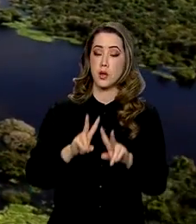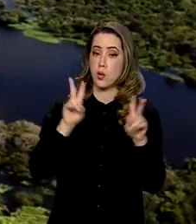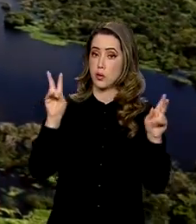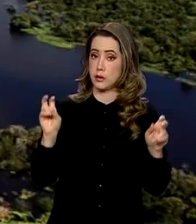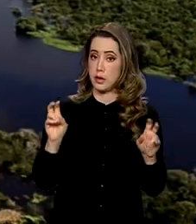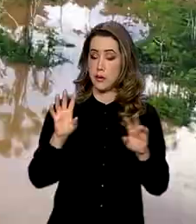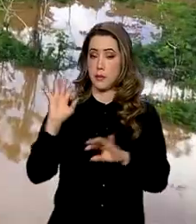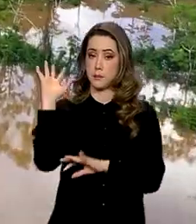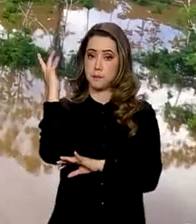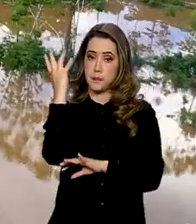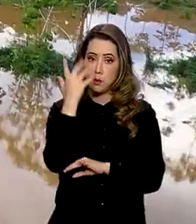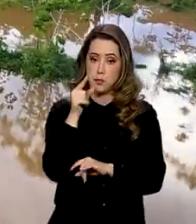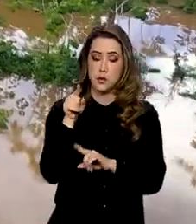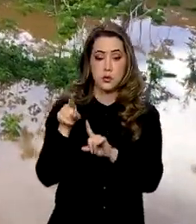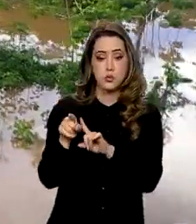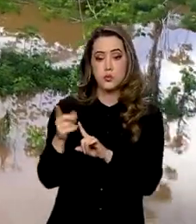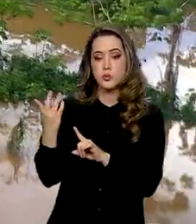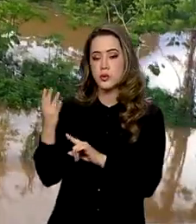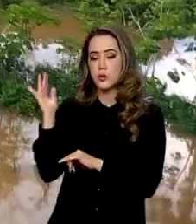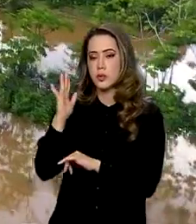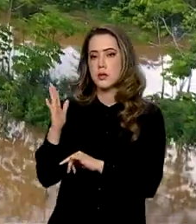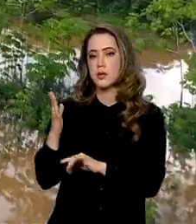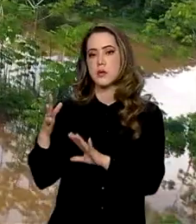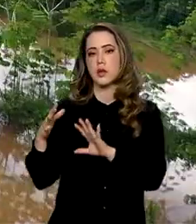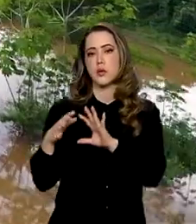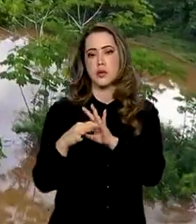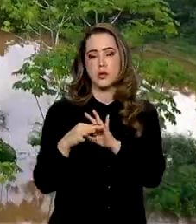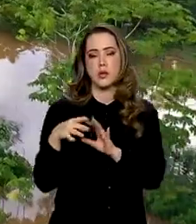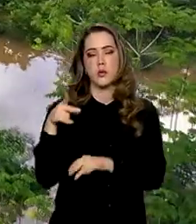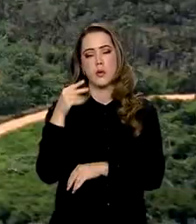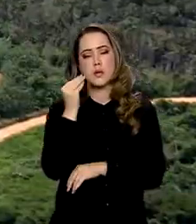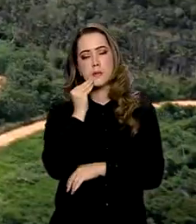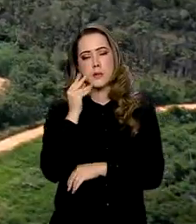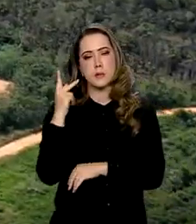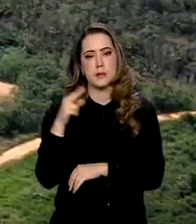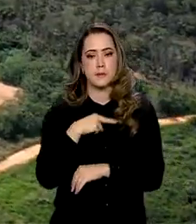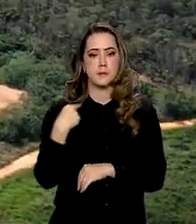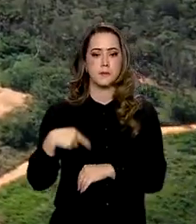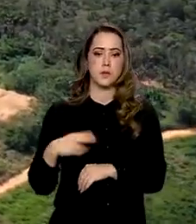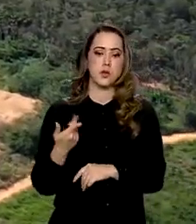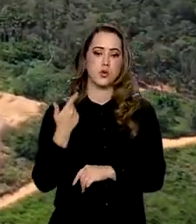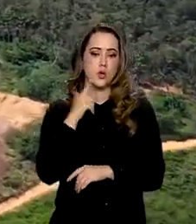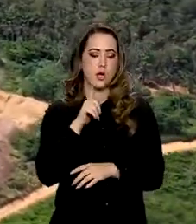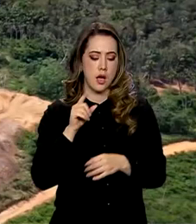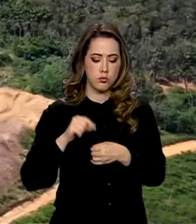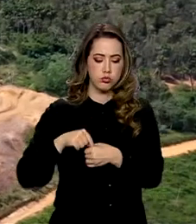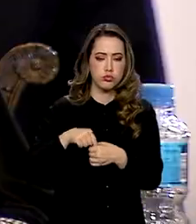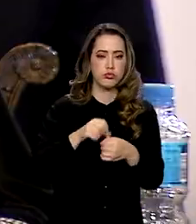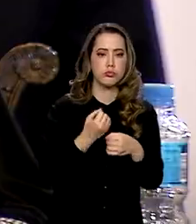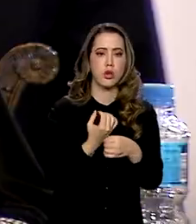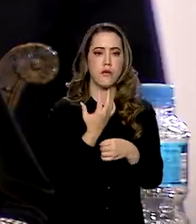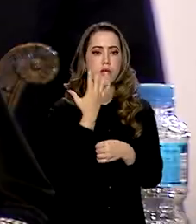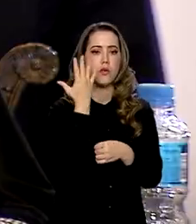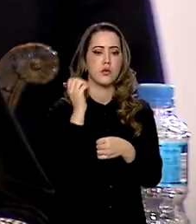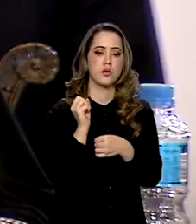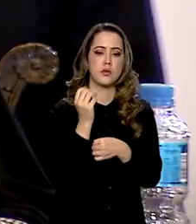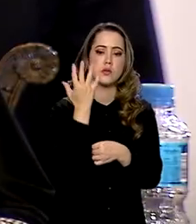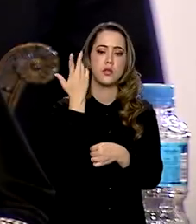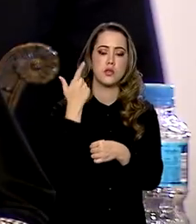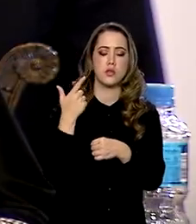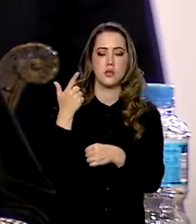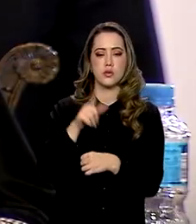meio ambiente o Brasil Quer somar a experiência chinesa na recuperação Florestal ela tinha